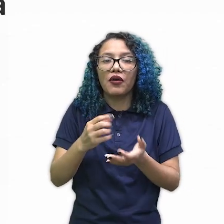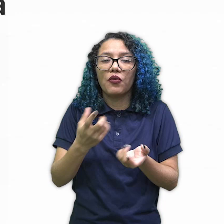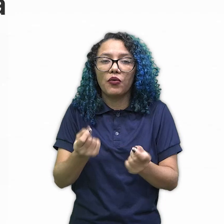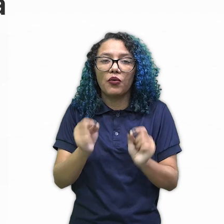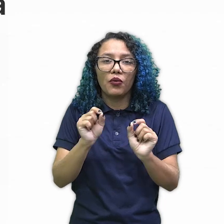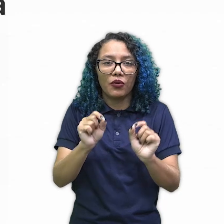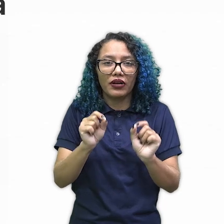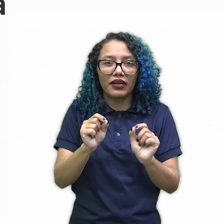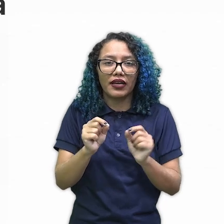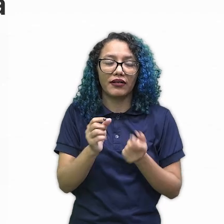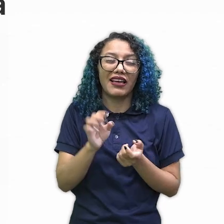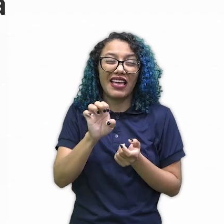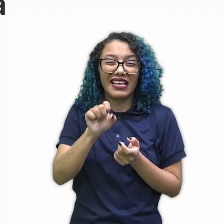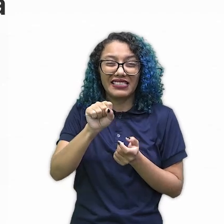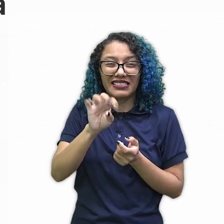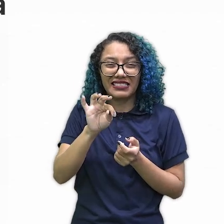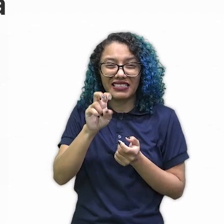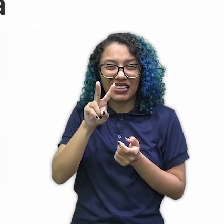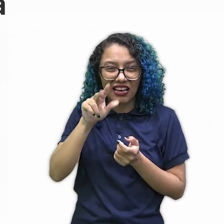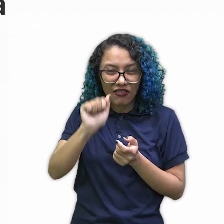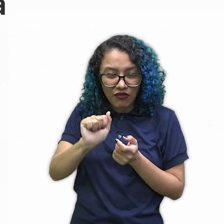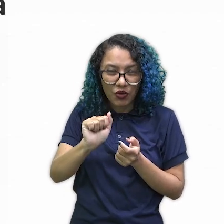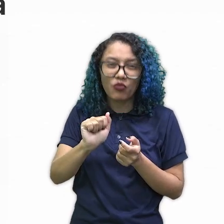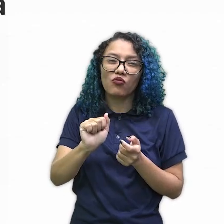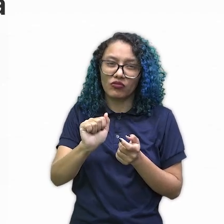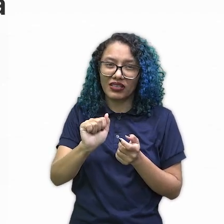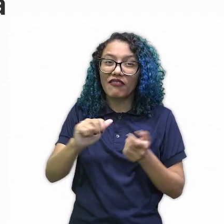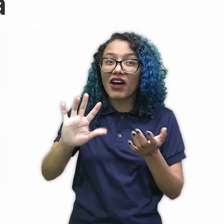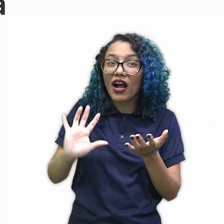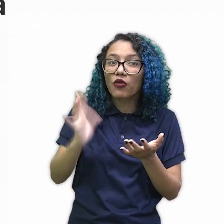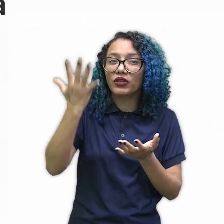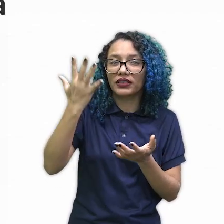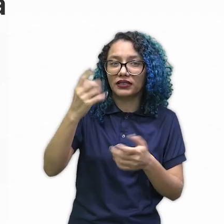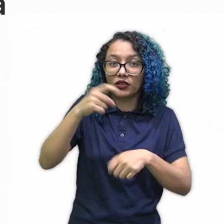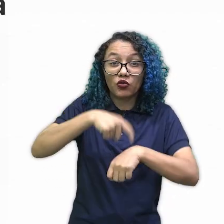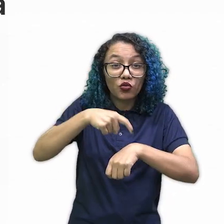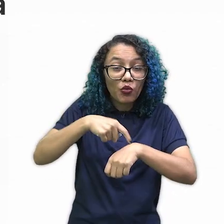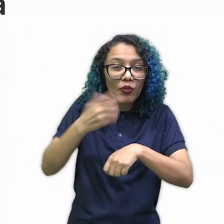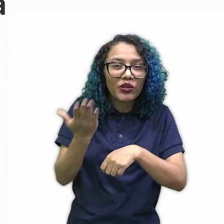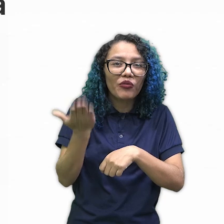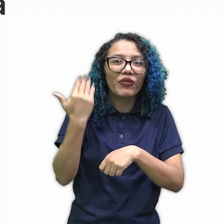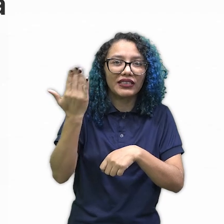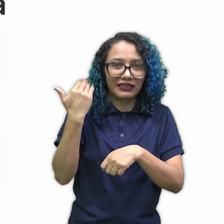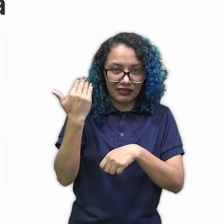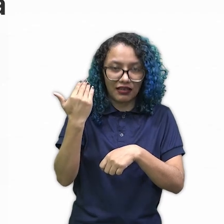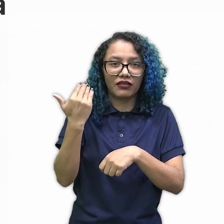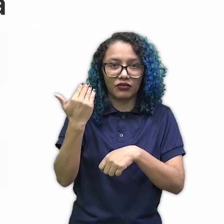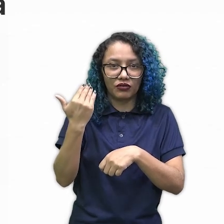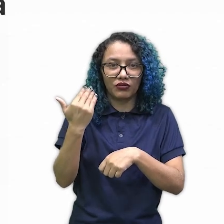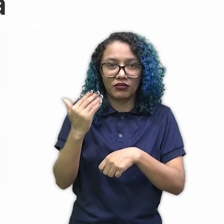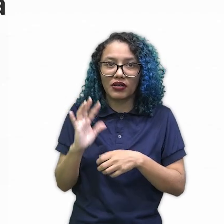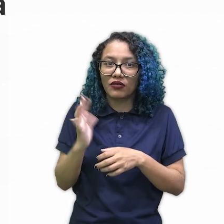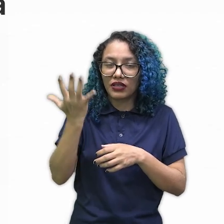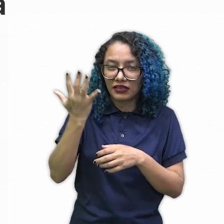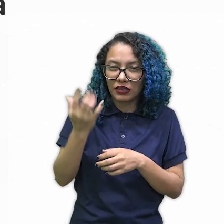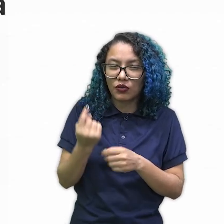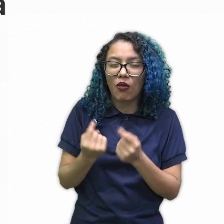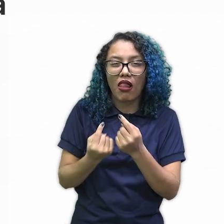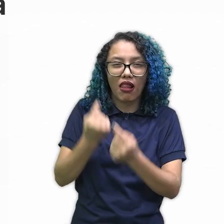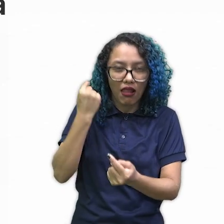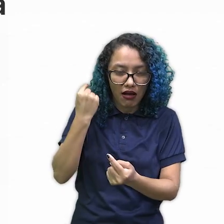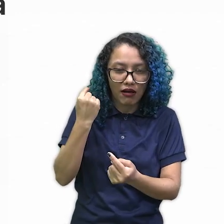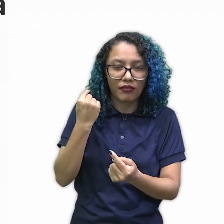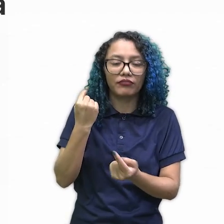estavam dançando, a música estava tocando. Então, um dos usos é para descrever uma ação que estava acontecendo